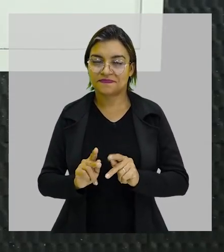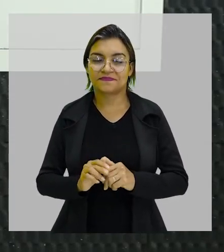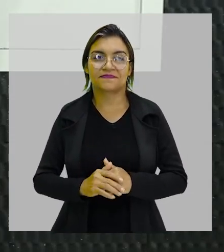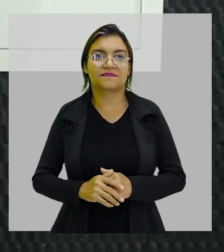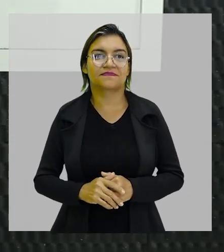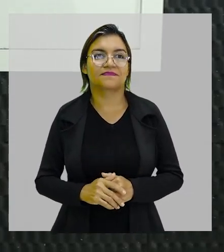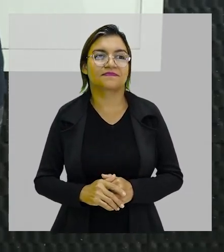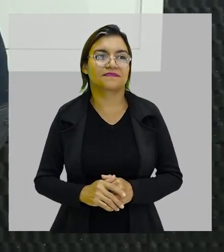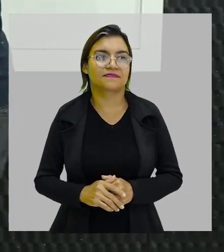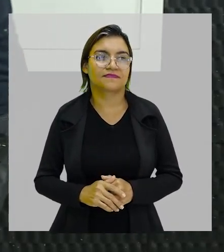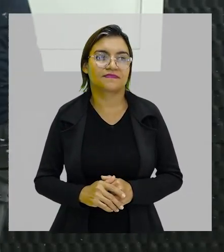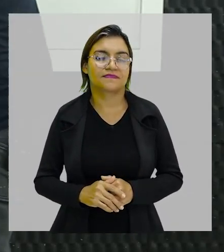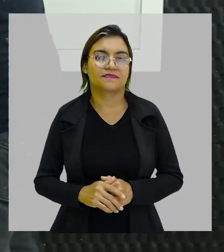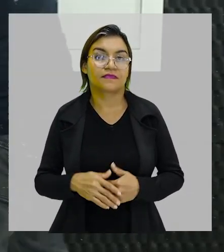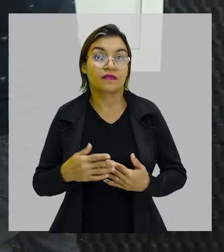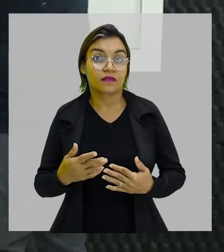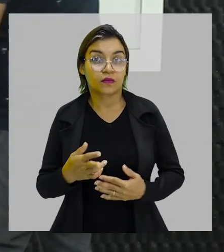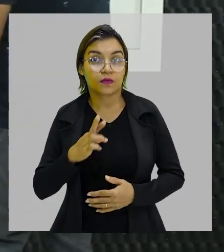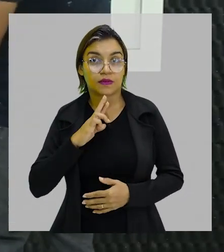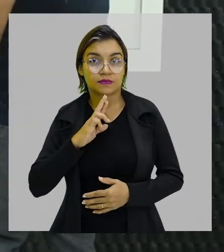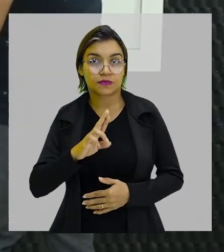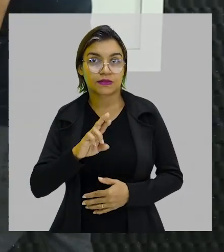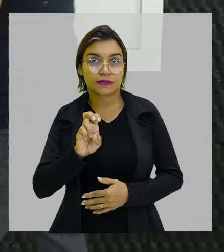Então, o resultado é 5 dessa divisão.